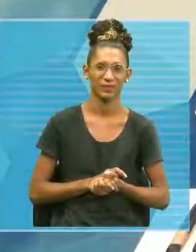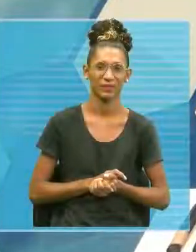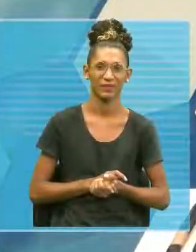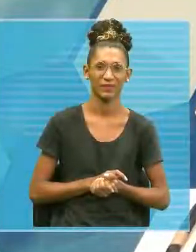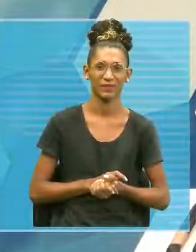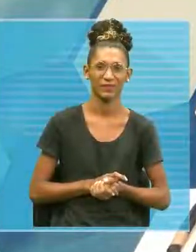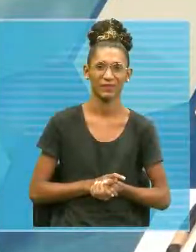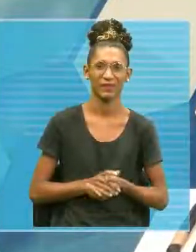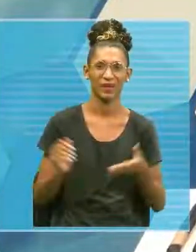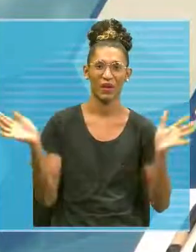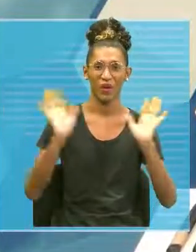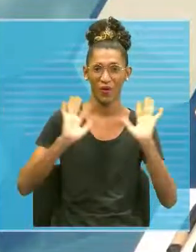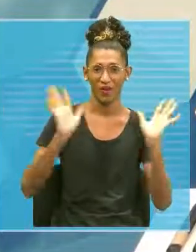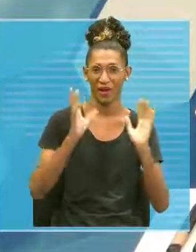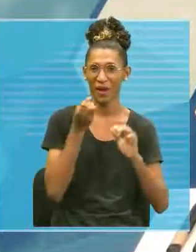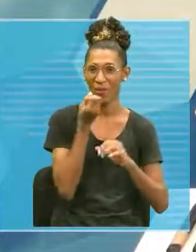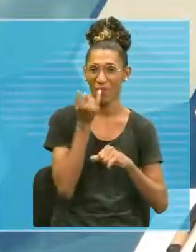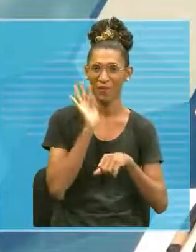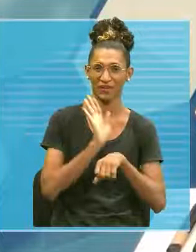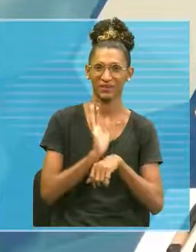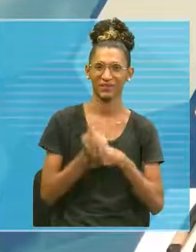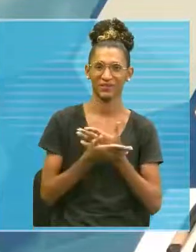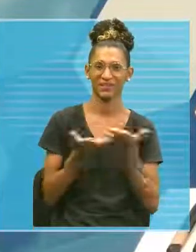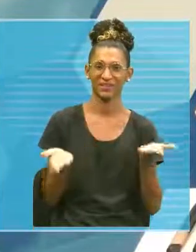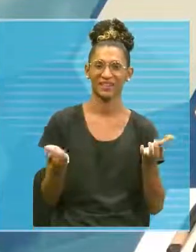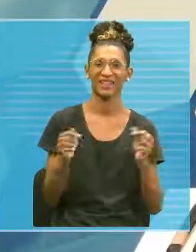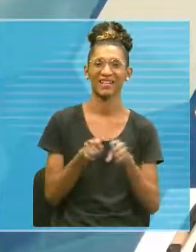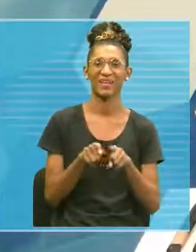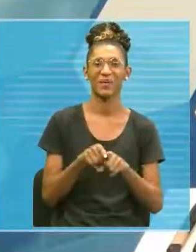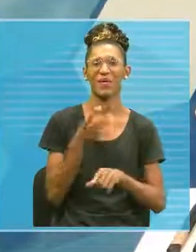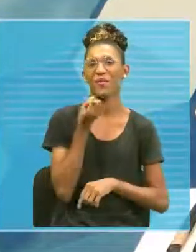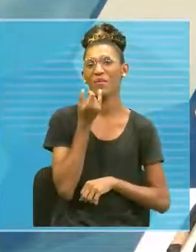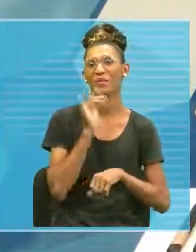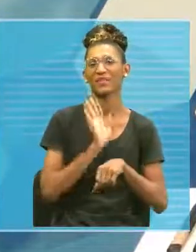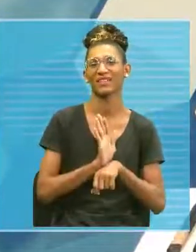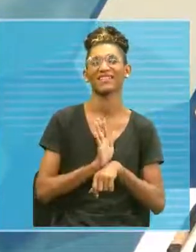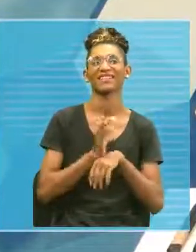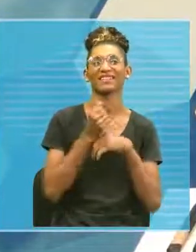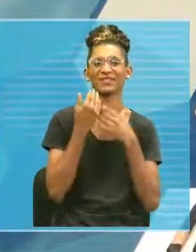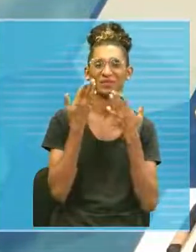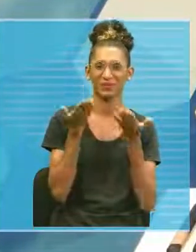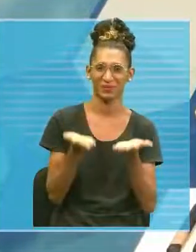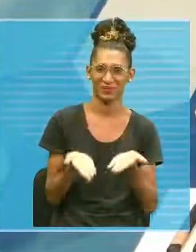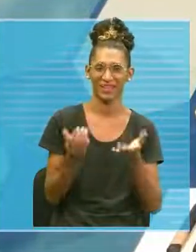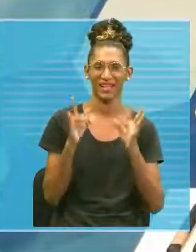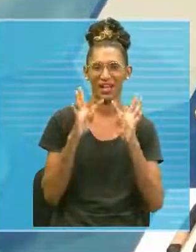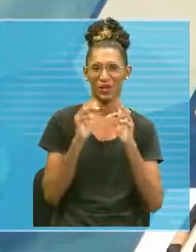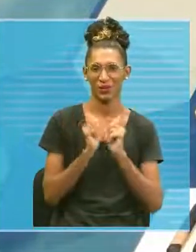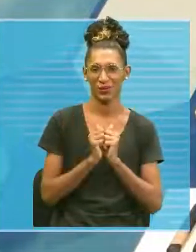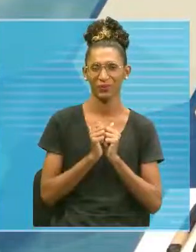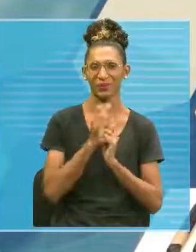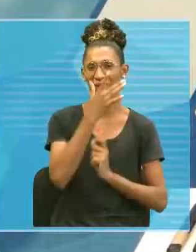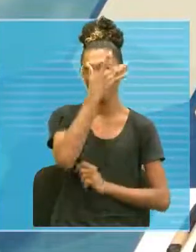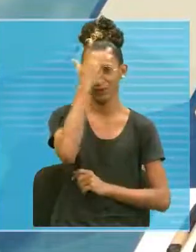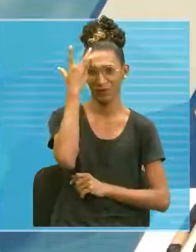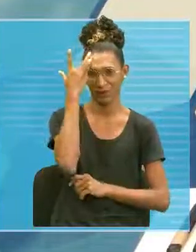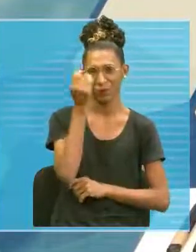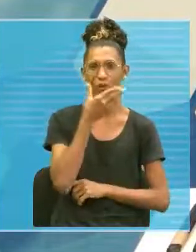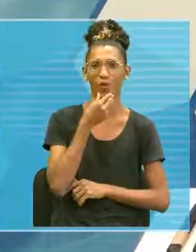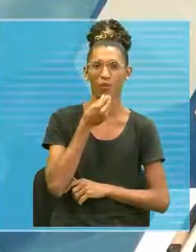o Olá buenas tardes muy buenas tardes boníssimas tarde a todos a